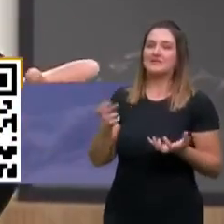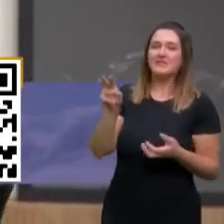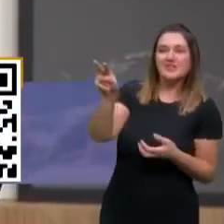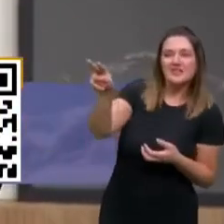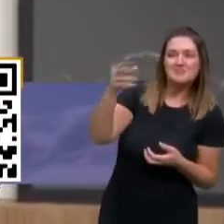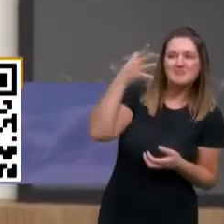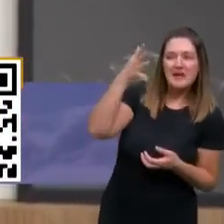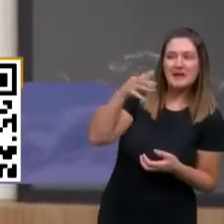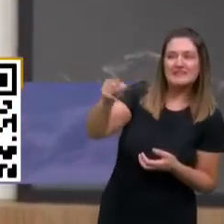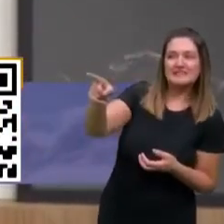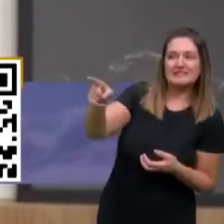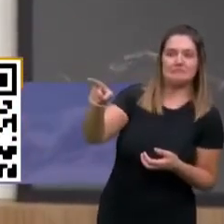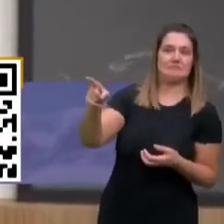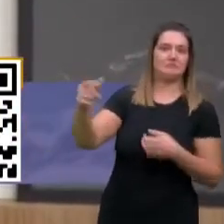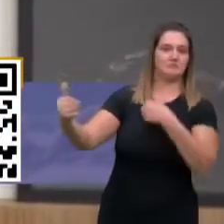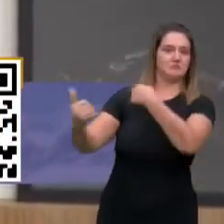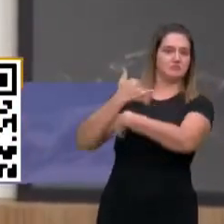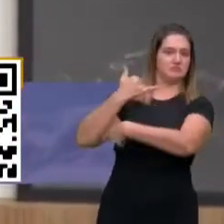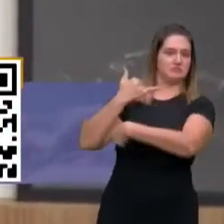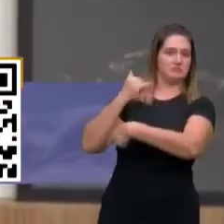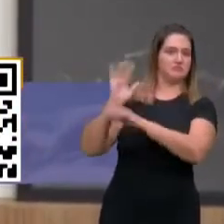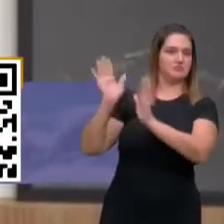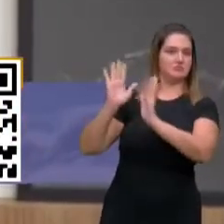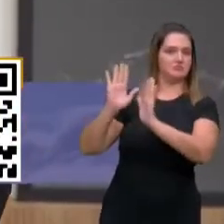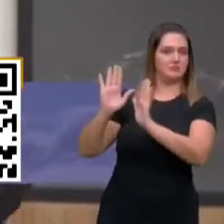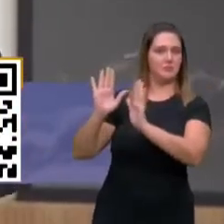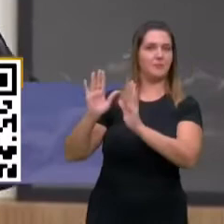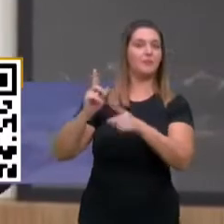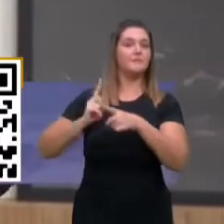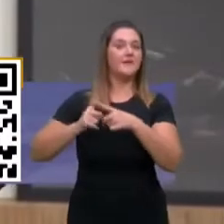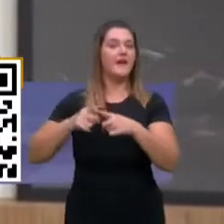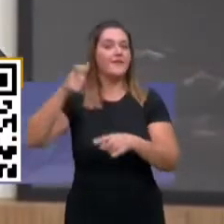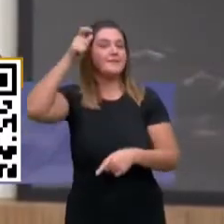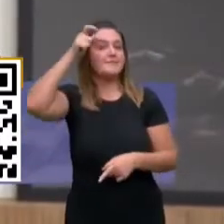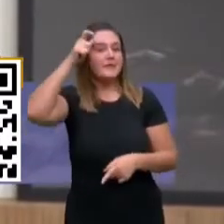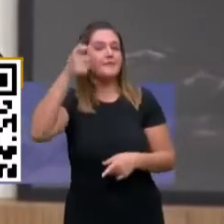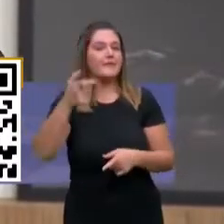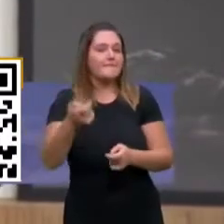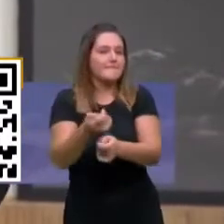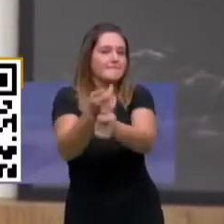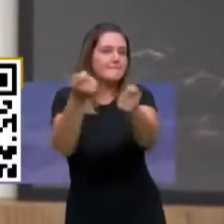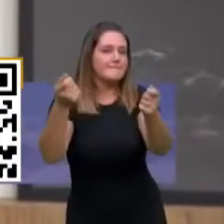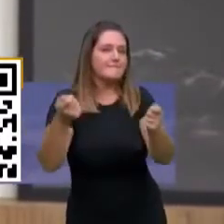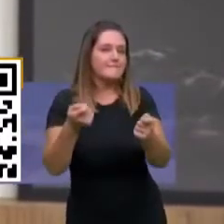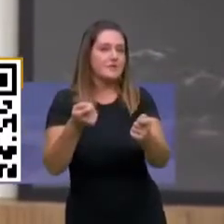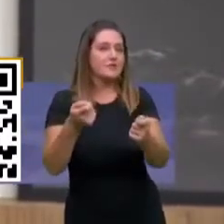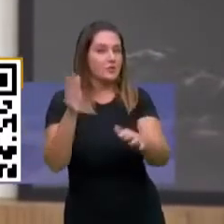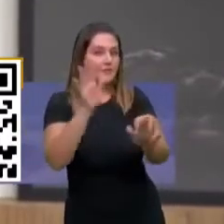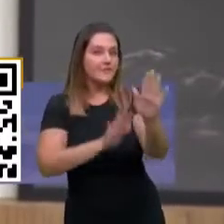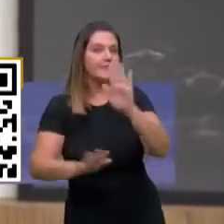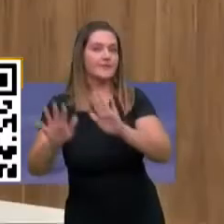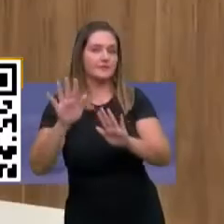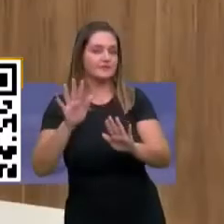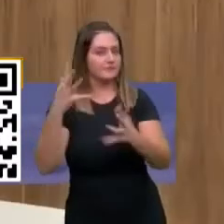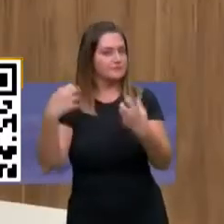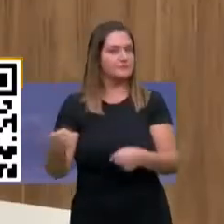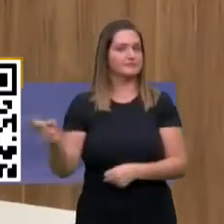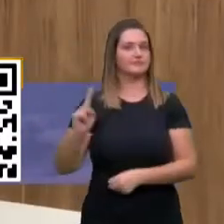ter uma segunda chance, isso é engano, é um engodo. É uma arapuca de Satanás. Tem que tomar cuidado, ok?